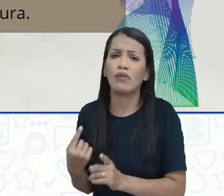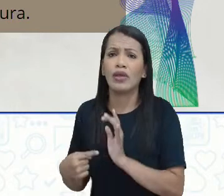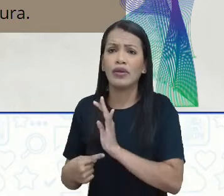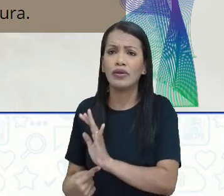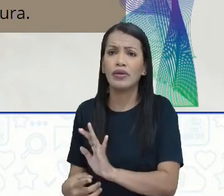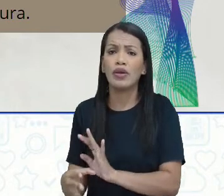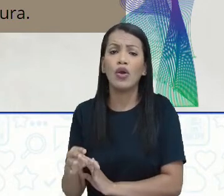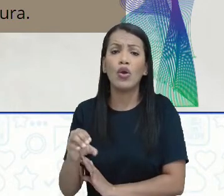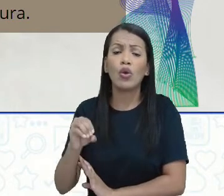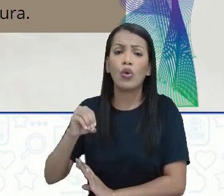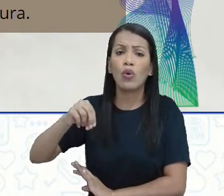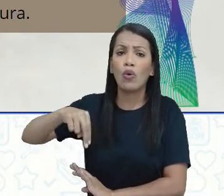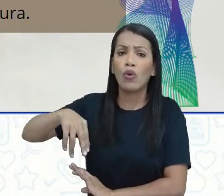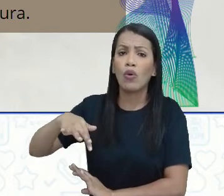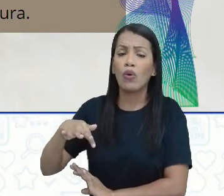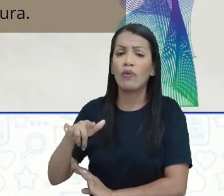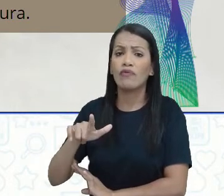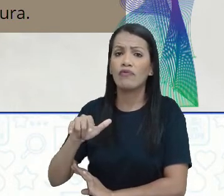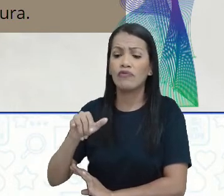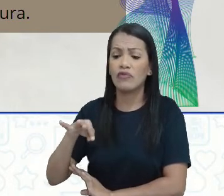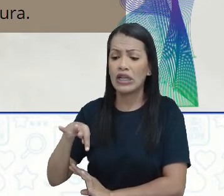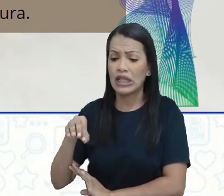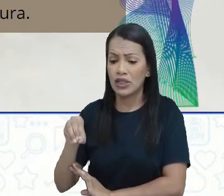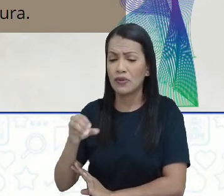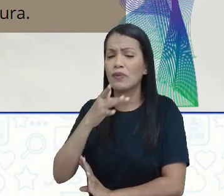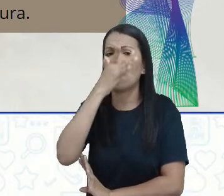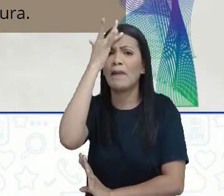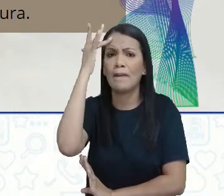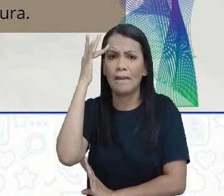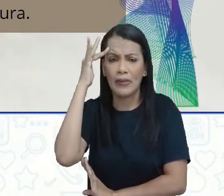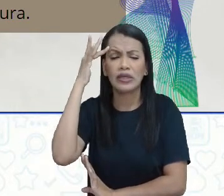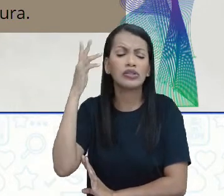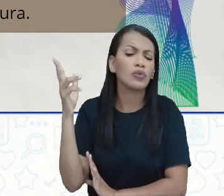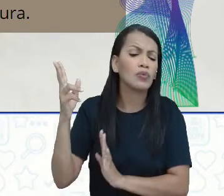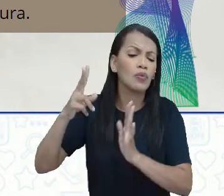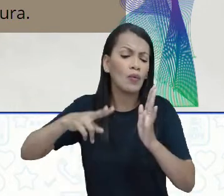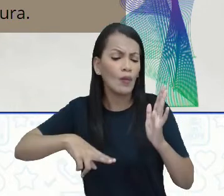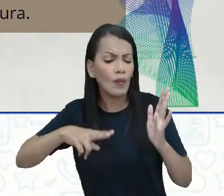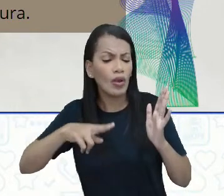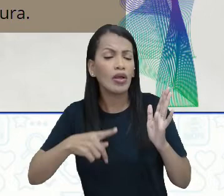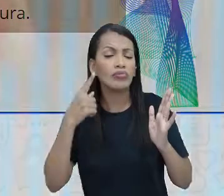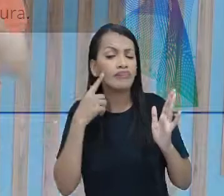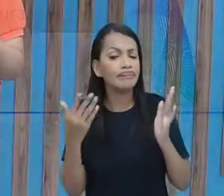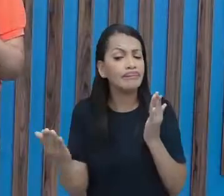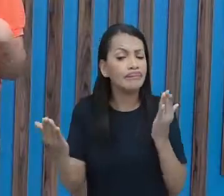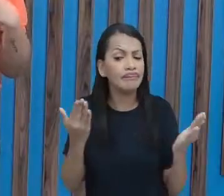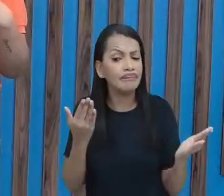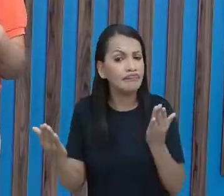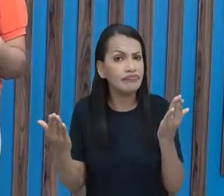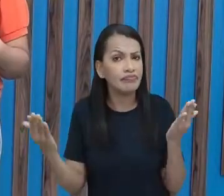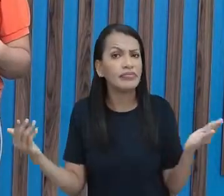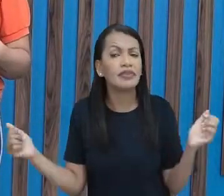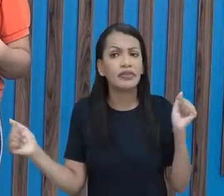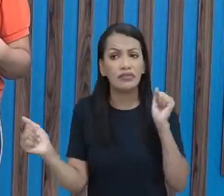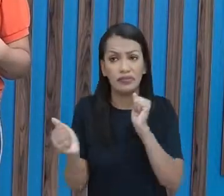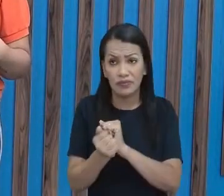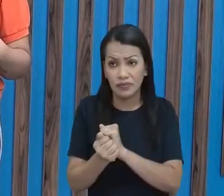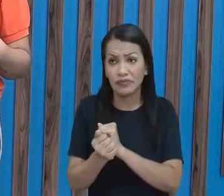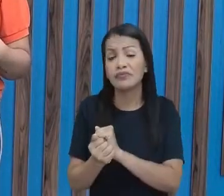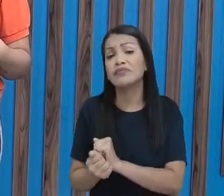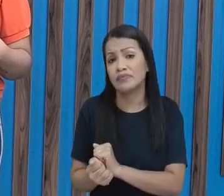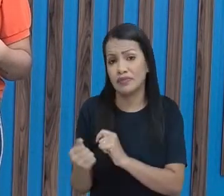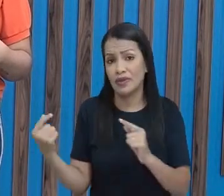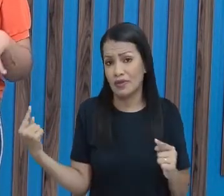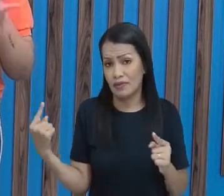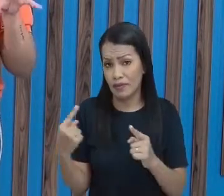apresentado para o leitor. Então, você tem 2 pessoas com ideais completamente diferentes que se juntam e entram em conflito por